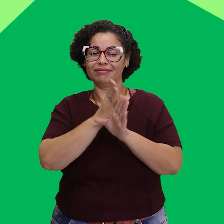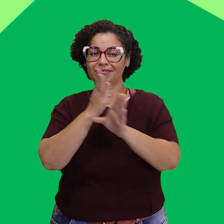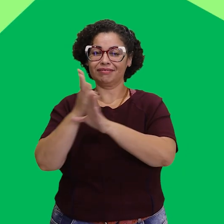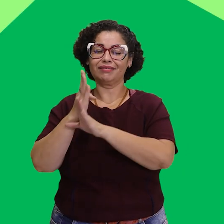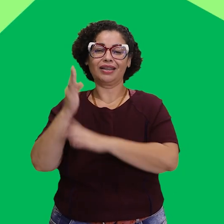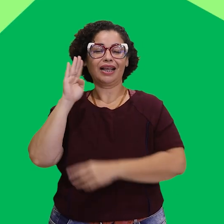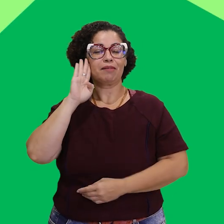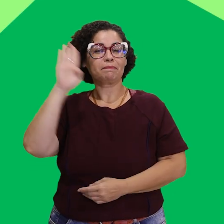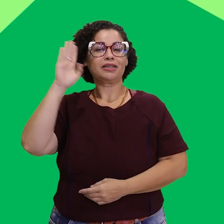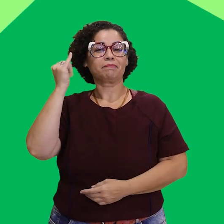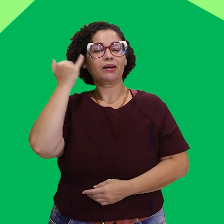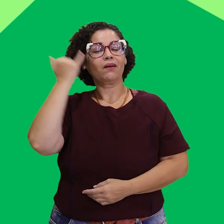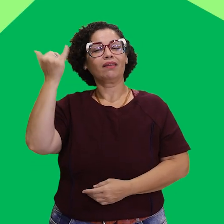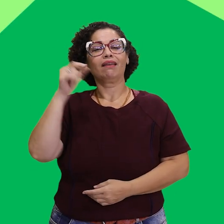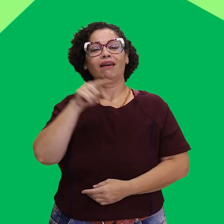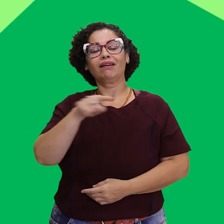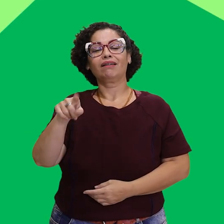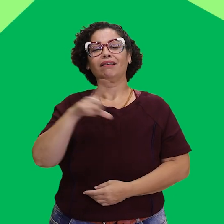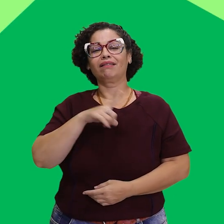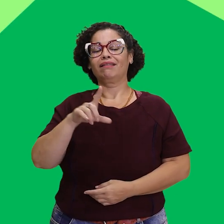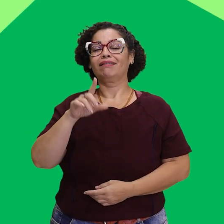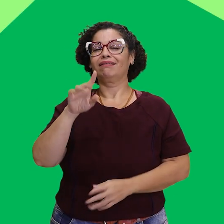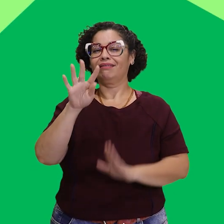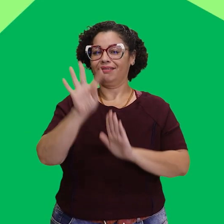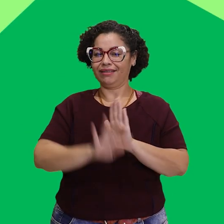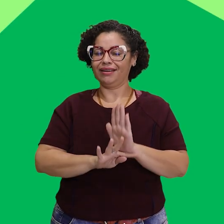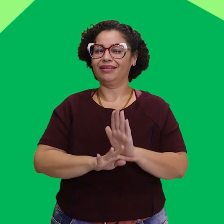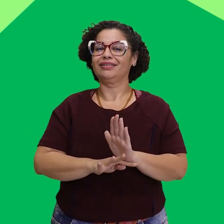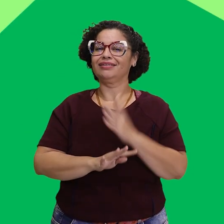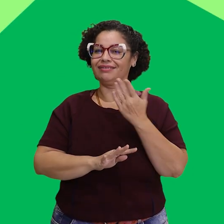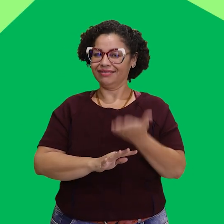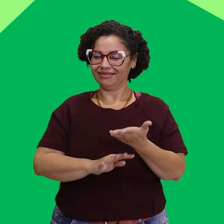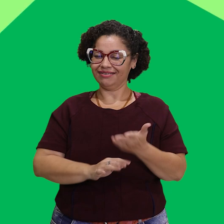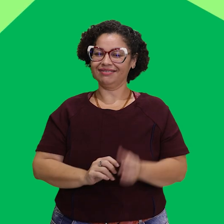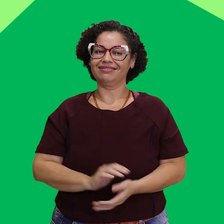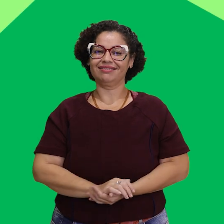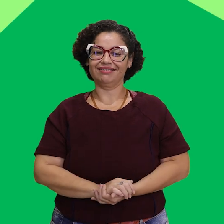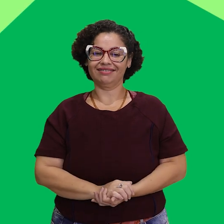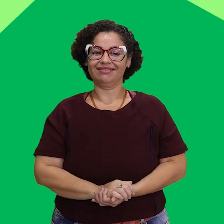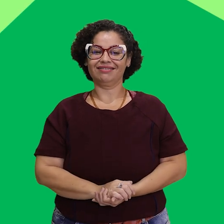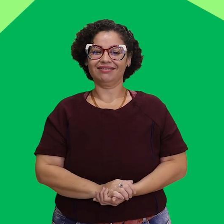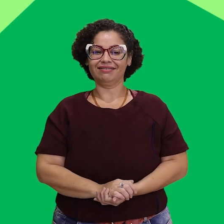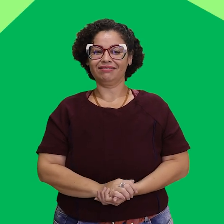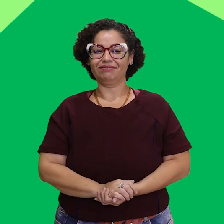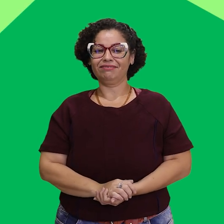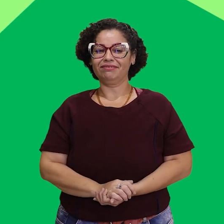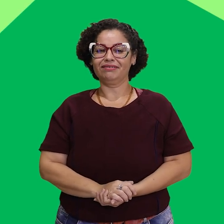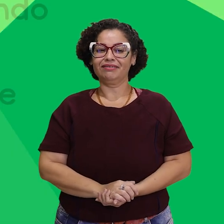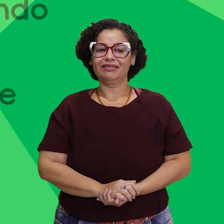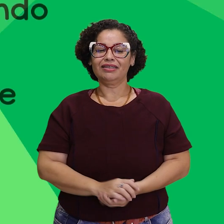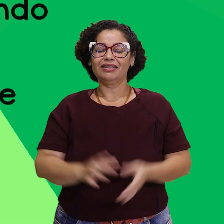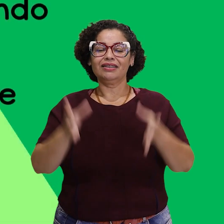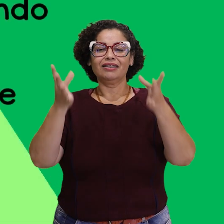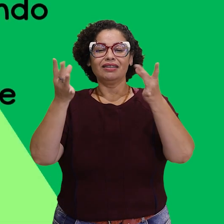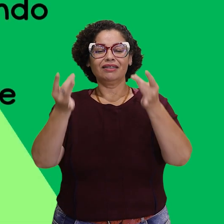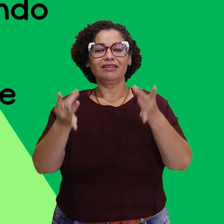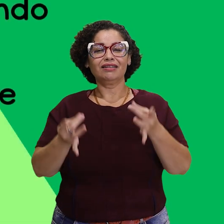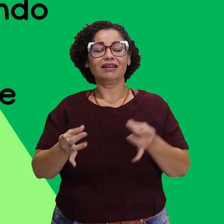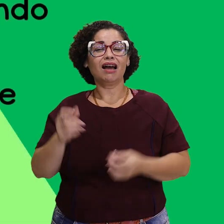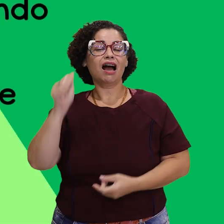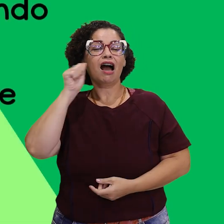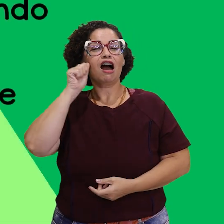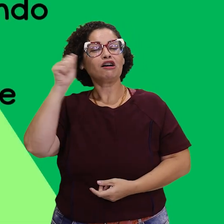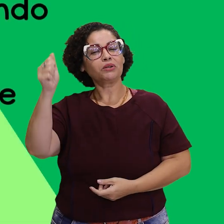ao encontrar essa ideia central, essa ideia principal do texto, tá bom? Então, determine o que